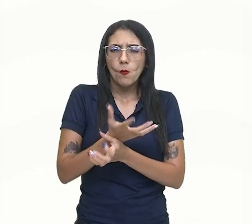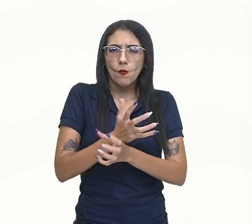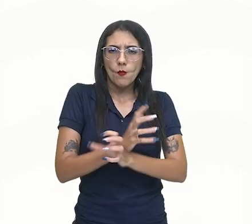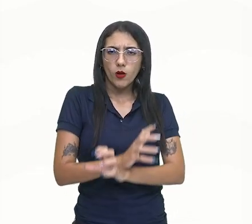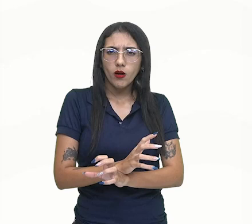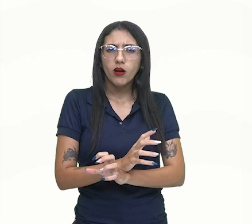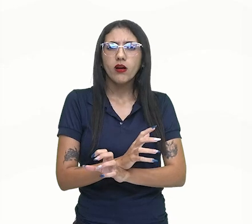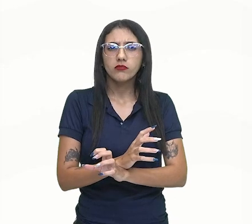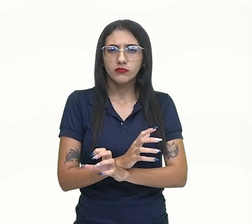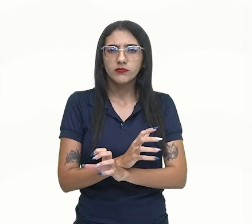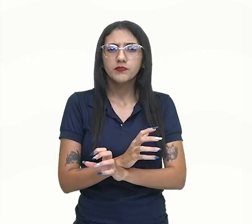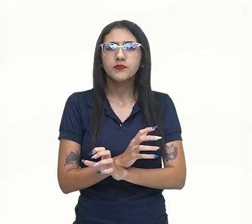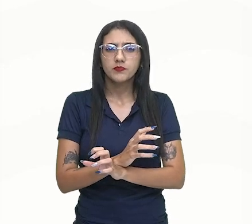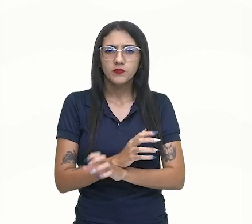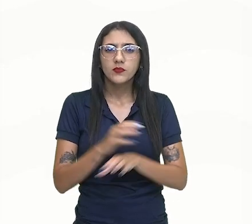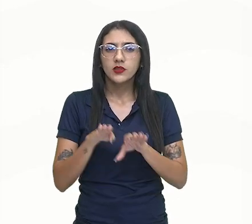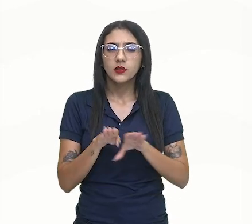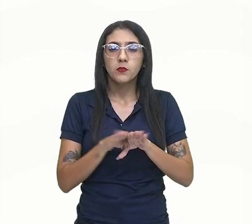as homologias, que são